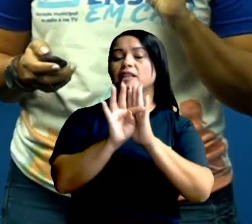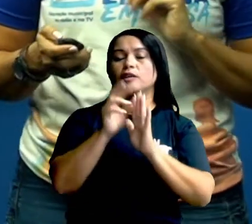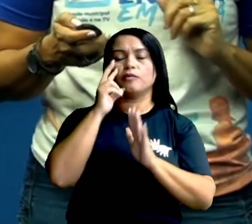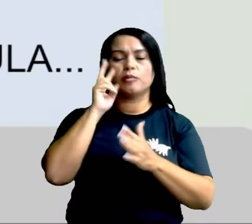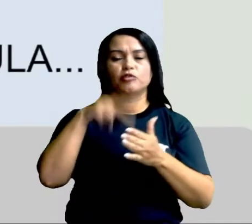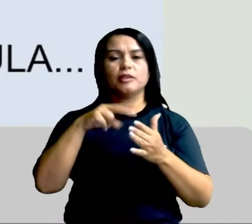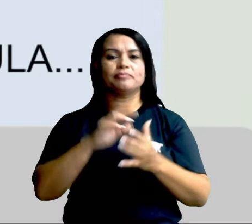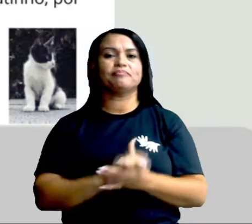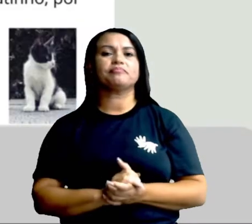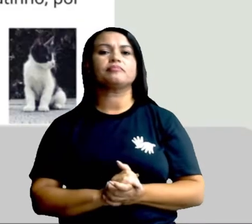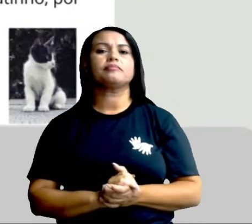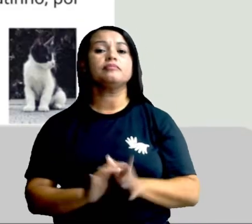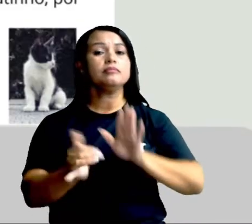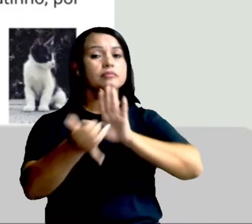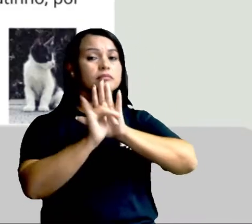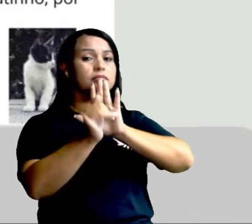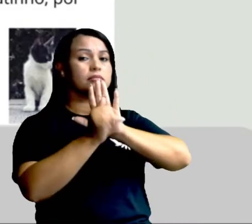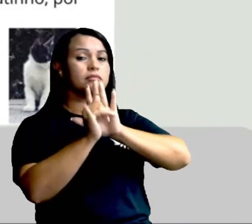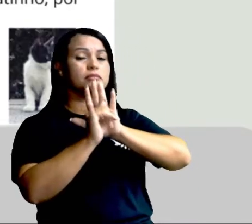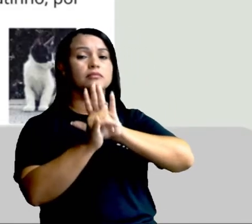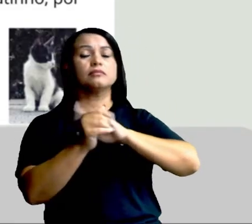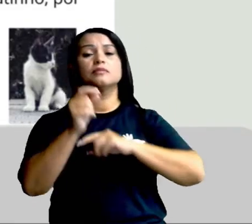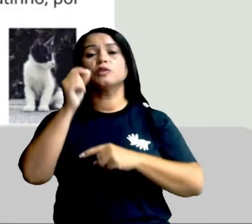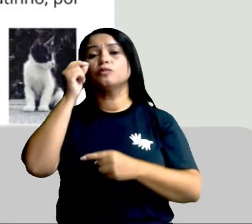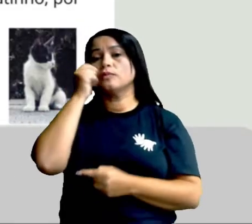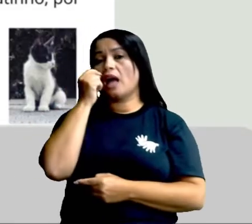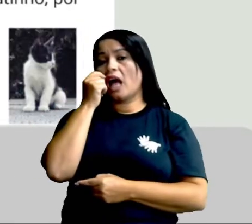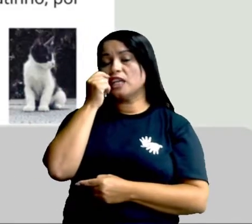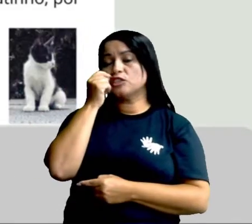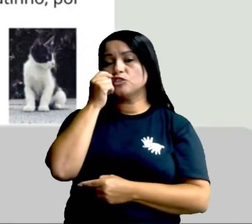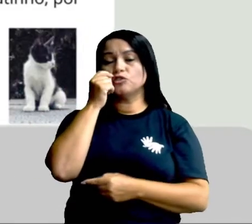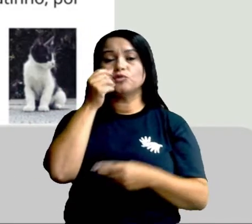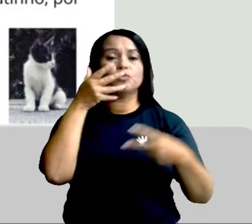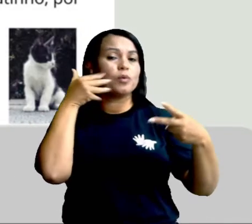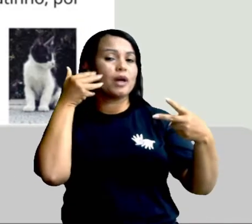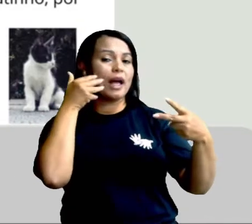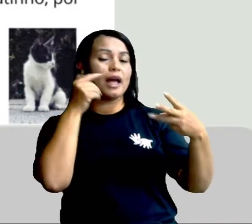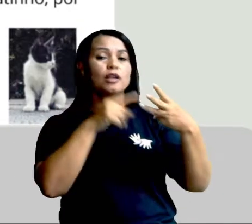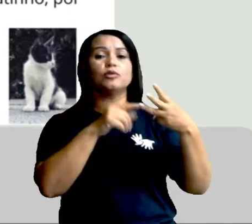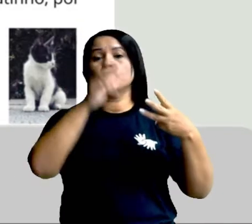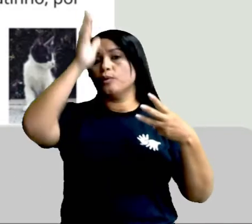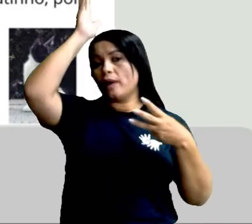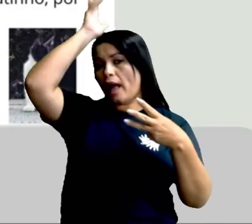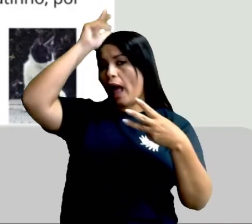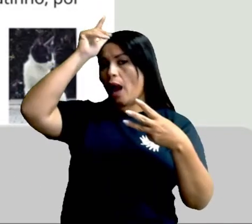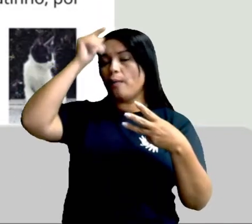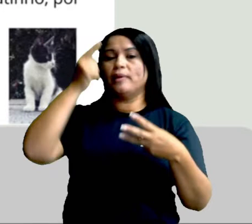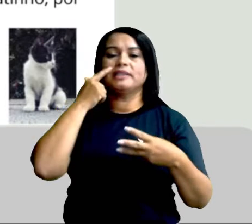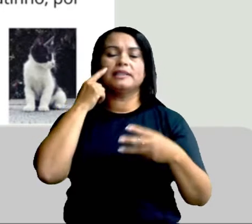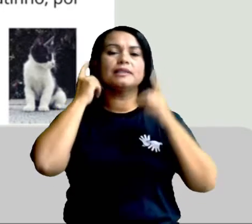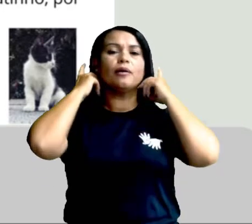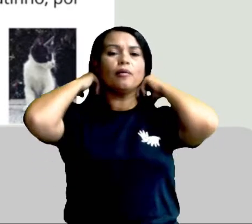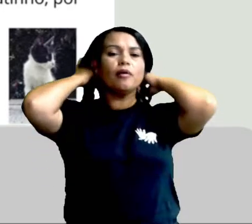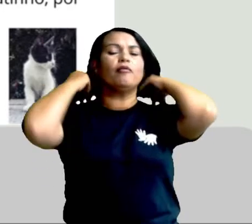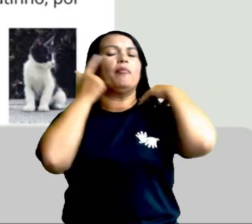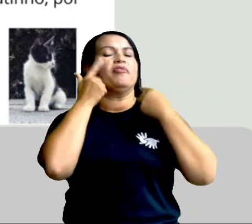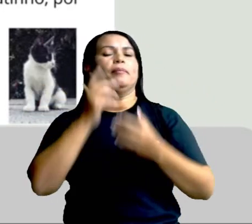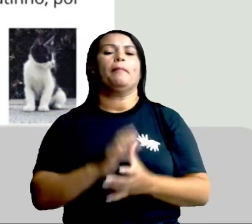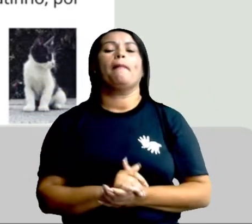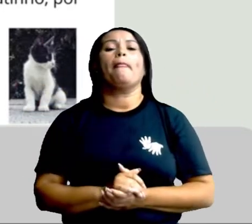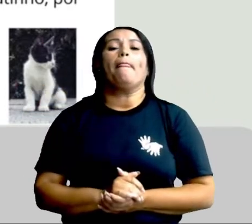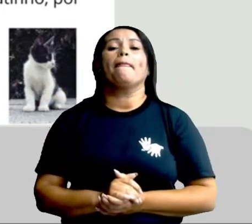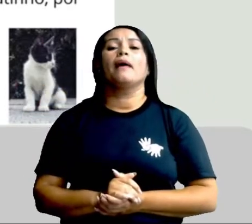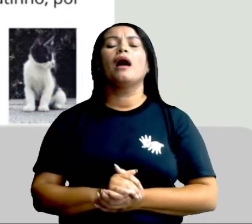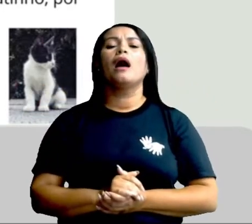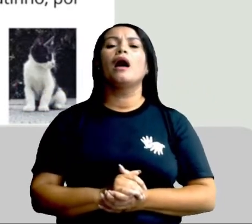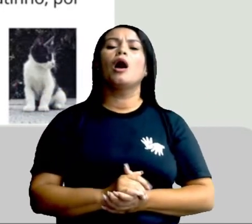trechinho da nossa fábula. O ratinho, o gato e o galo. Preste atenção aí, tá? Escuta